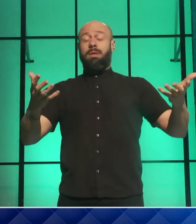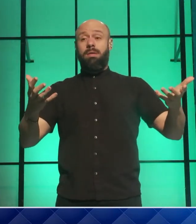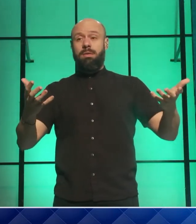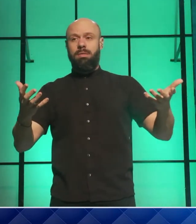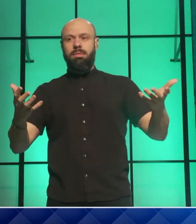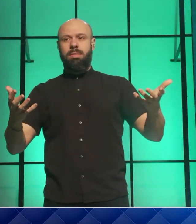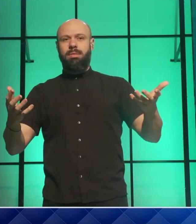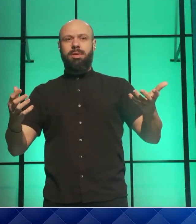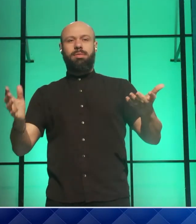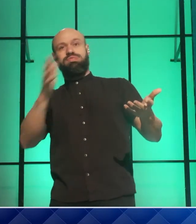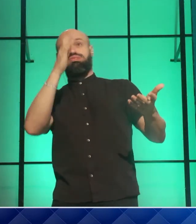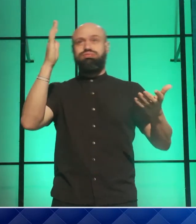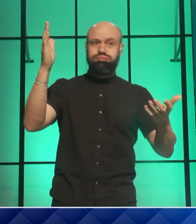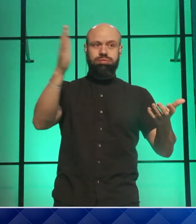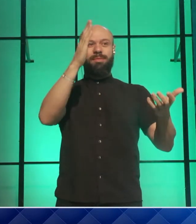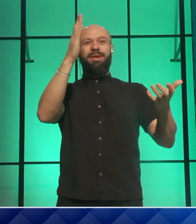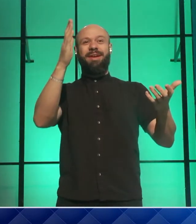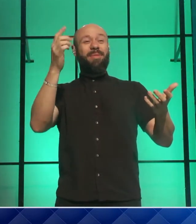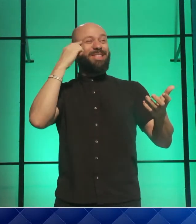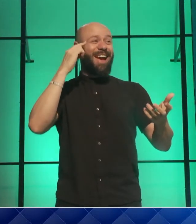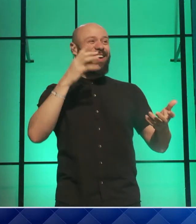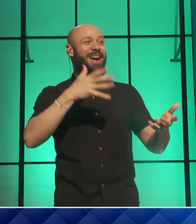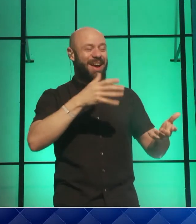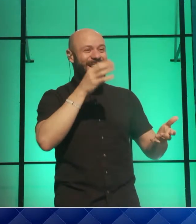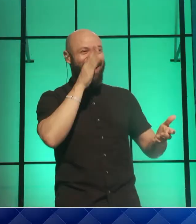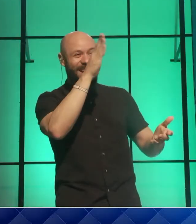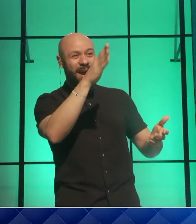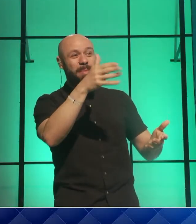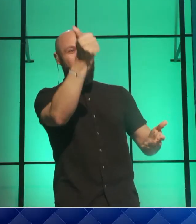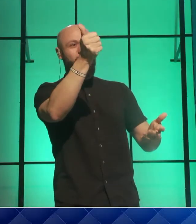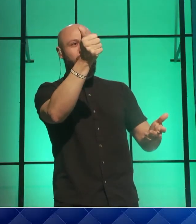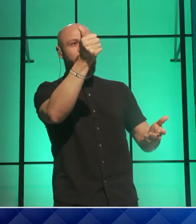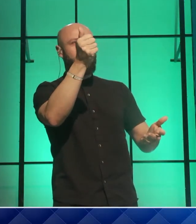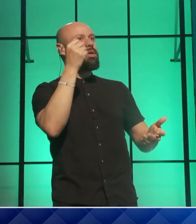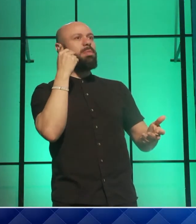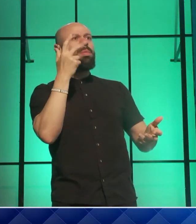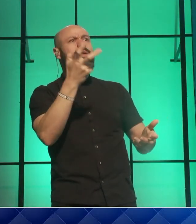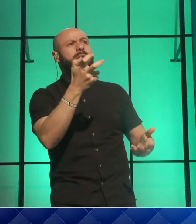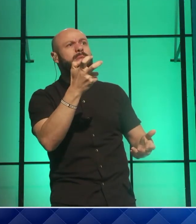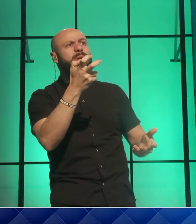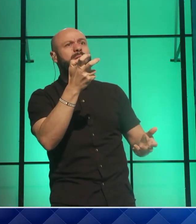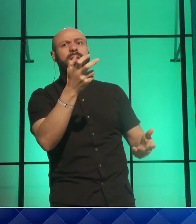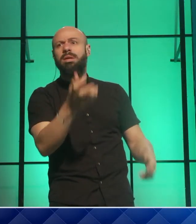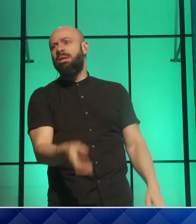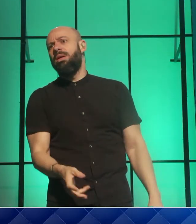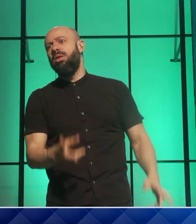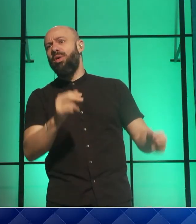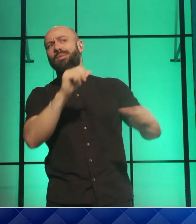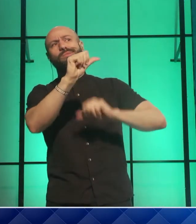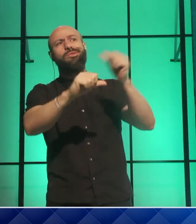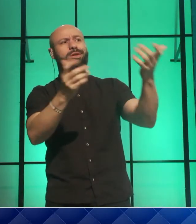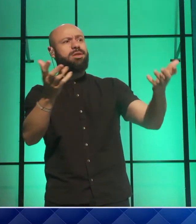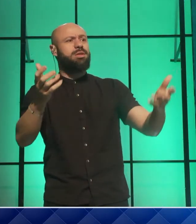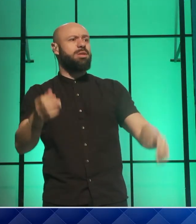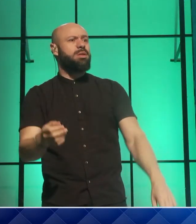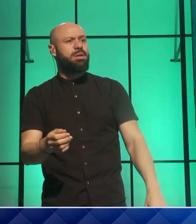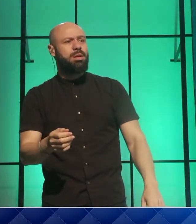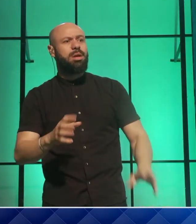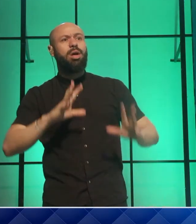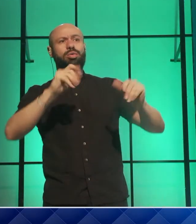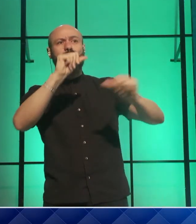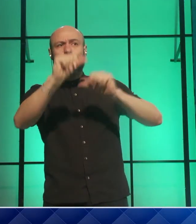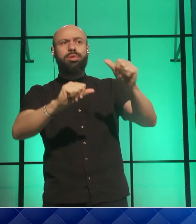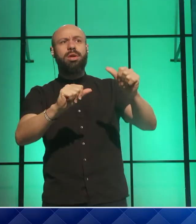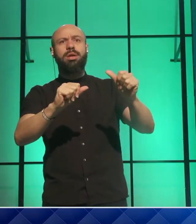diz: agora vai melhorar. Mas daí você percebe que é mais uma mudança. E como